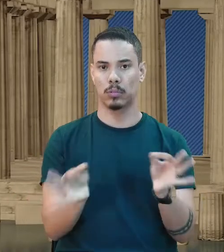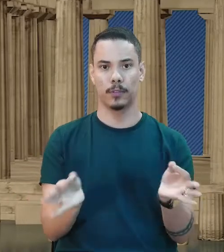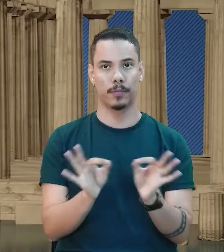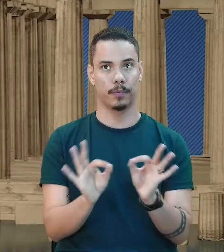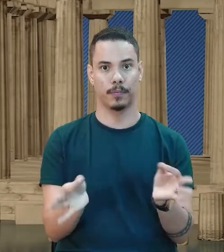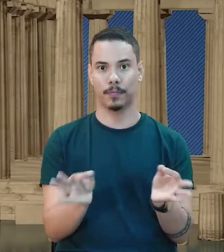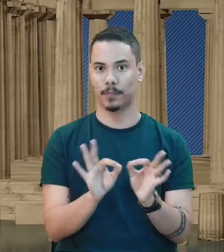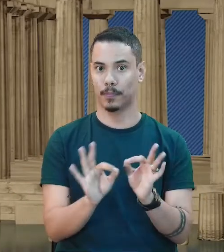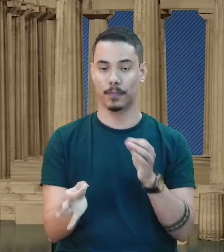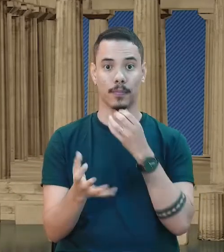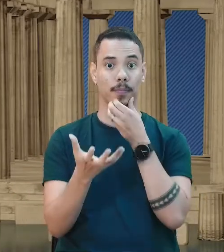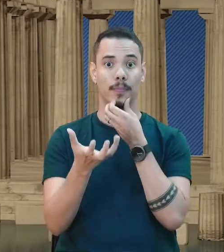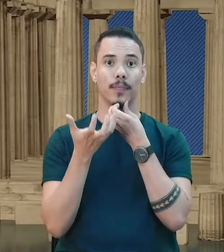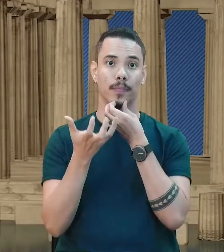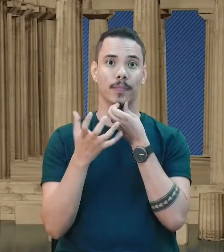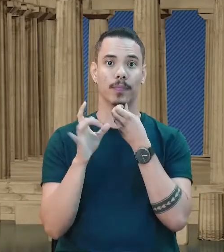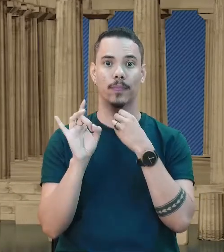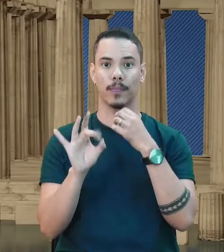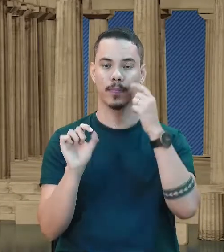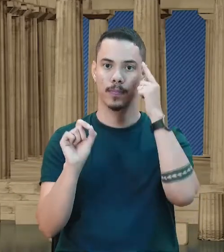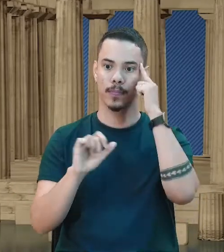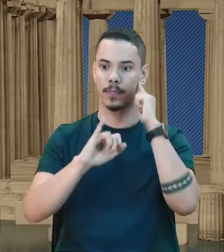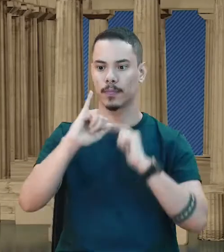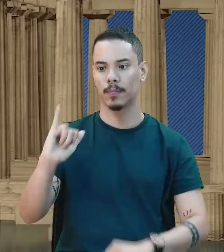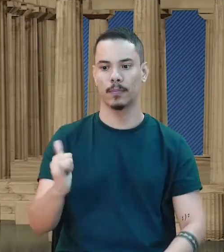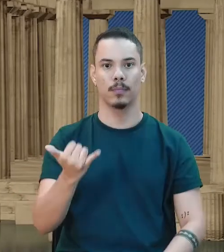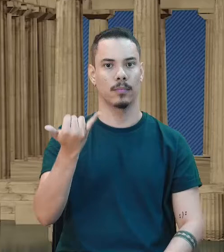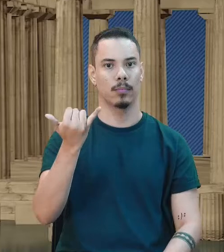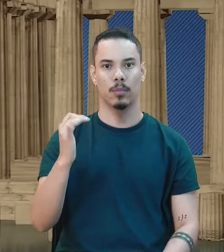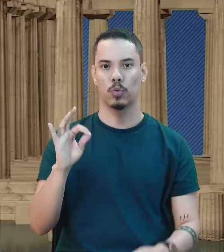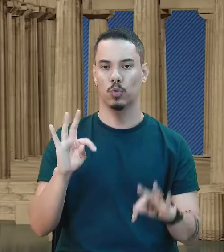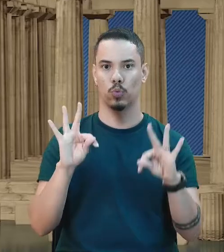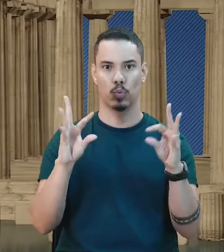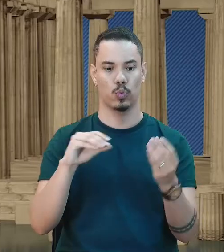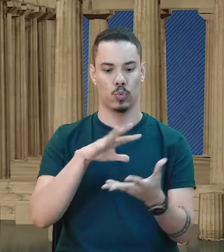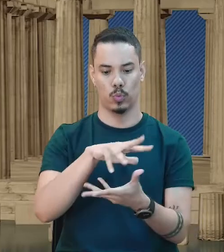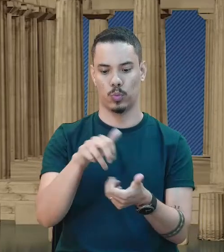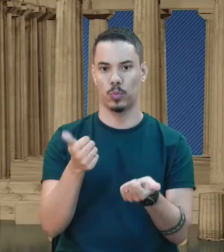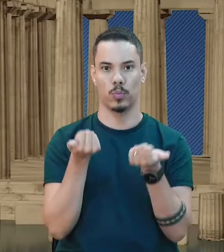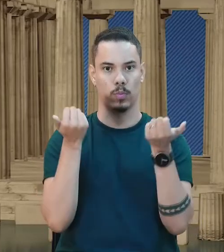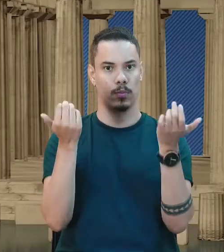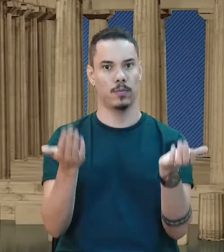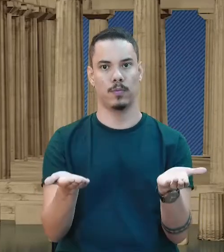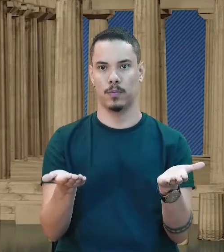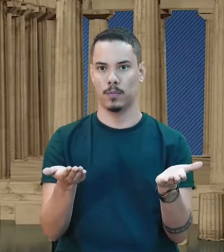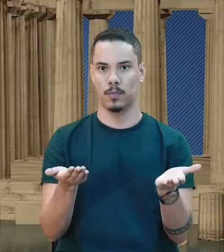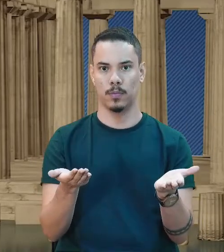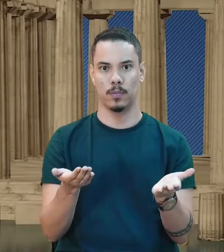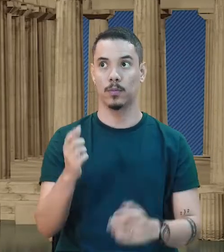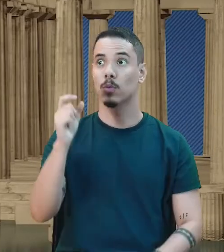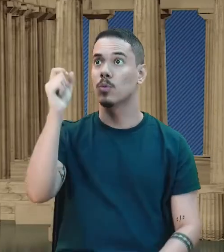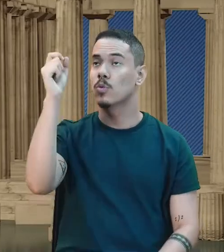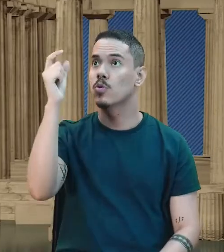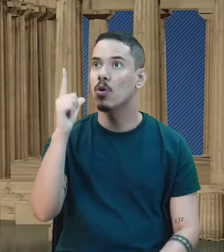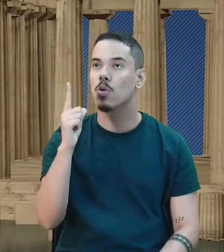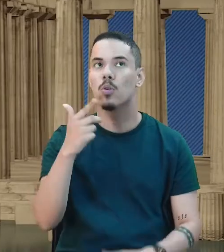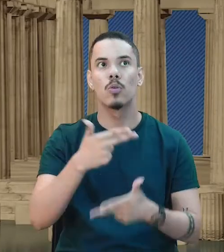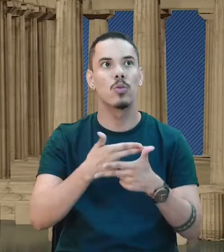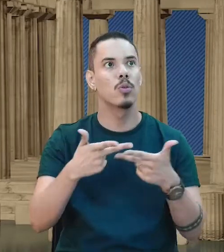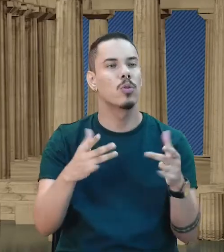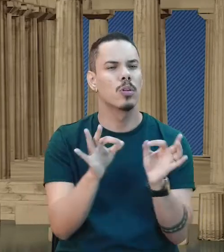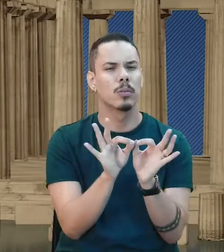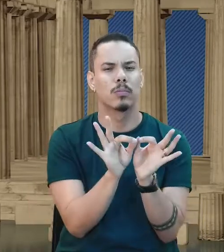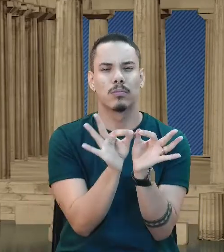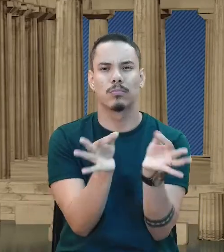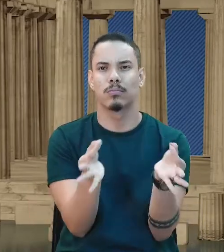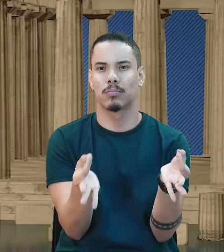queriam simplesmente aproveitar tudo aquilo que o mundo oferece, desde o sol até as coisas mais simples,